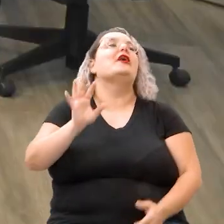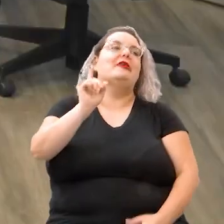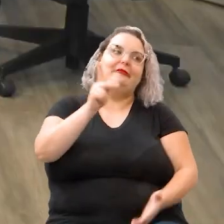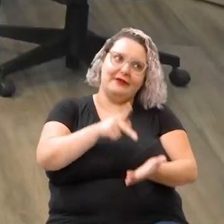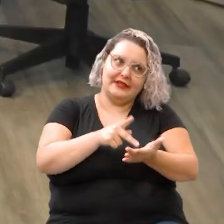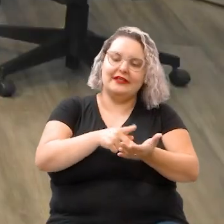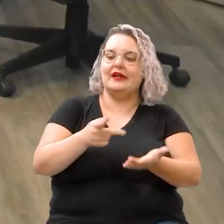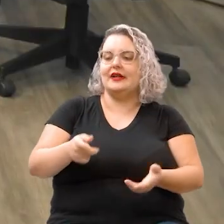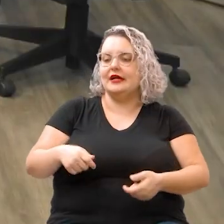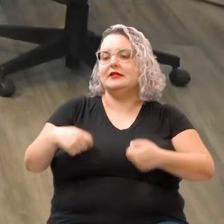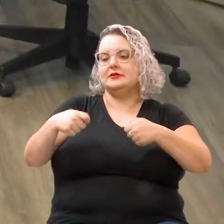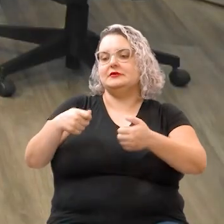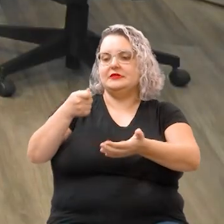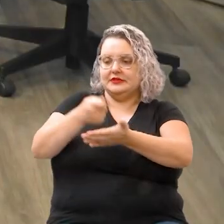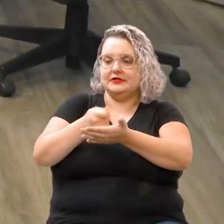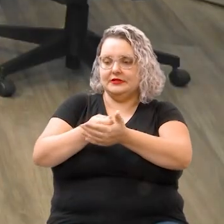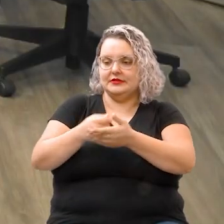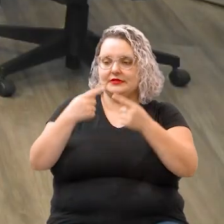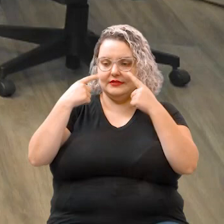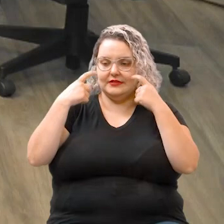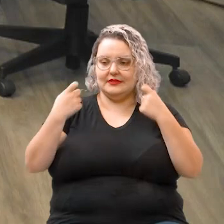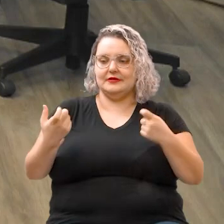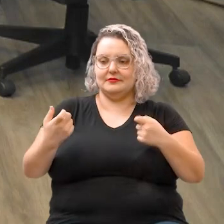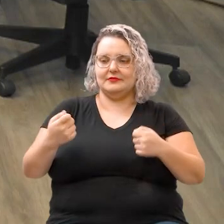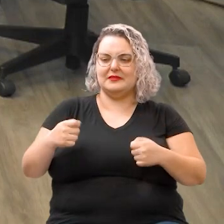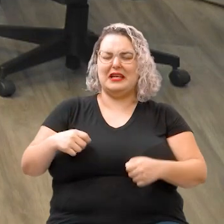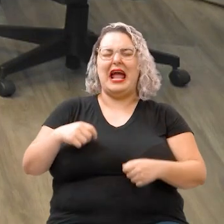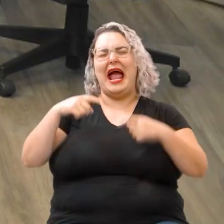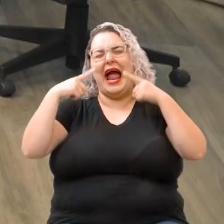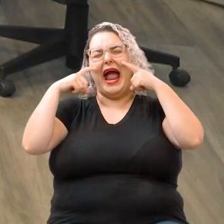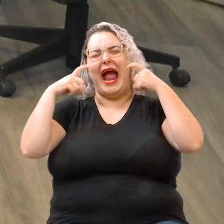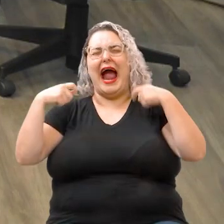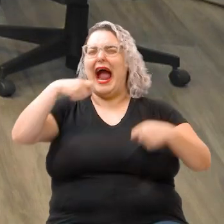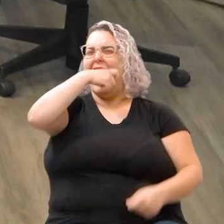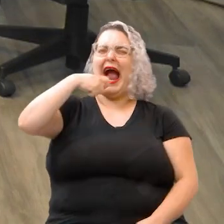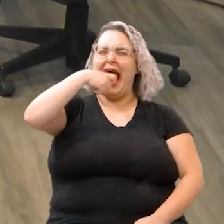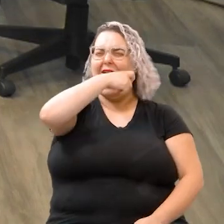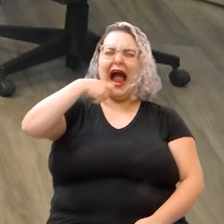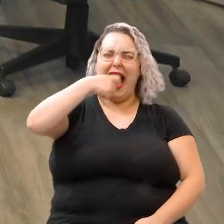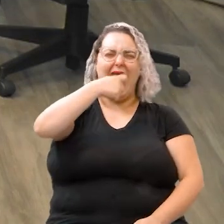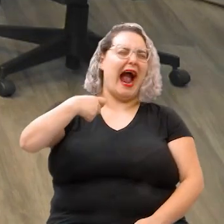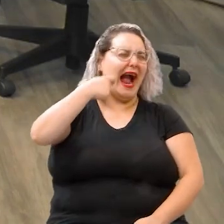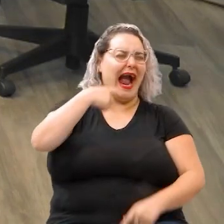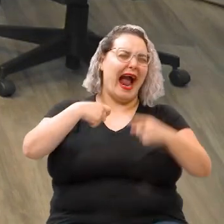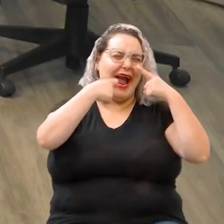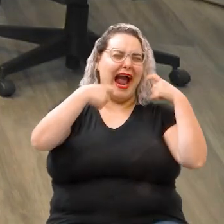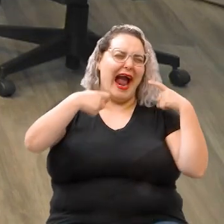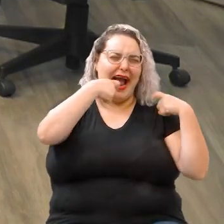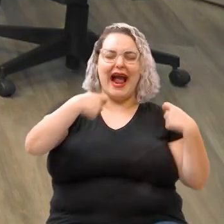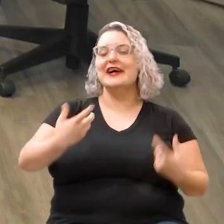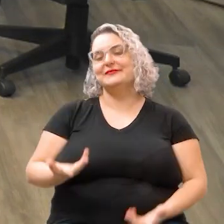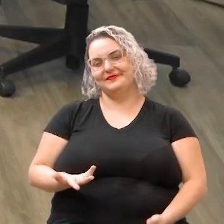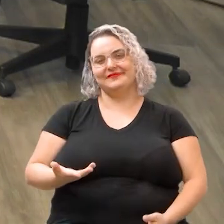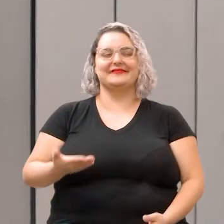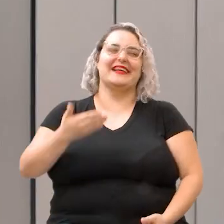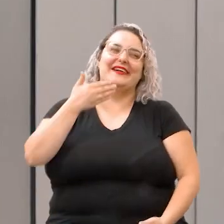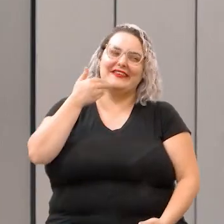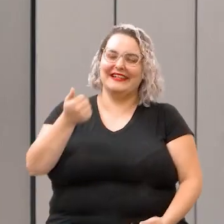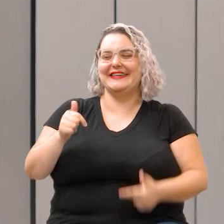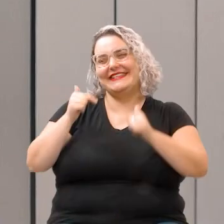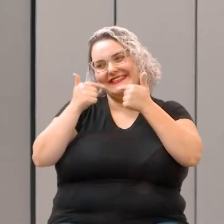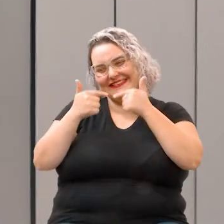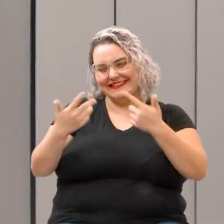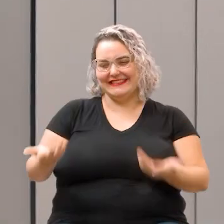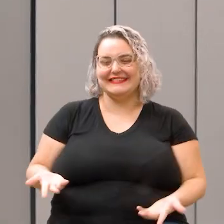tem que ser um pouco firme lá, deixa chorar, é até bom quando chora que abre a boca, mas dá para higienizar melhor. Eu falei no comecinho